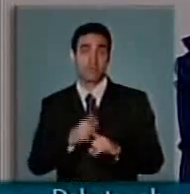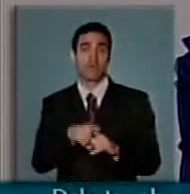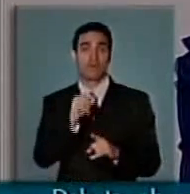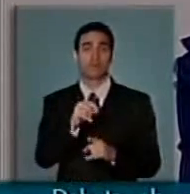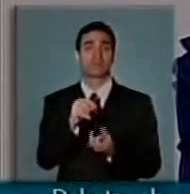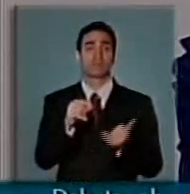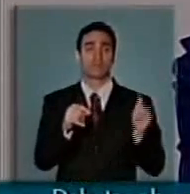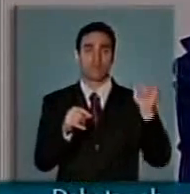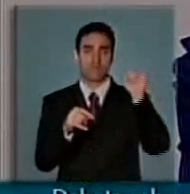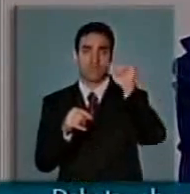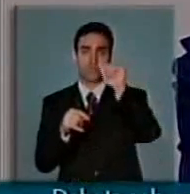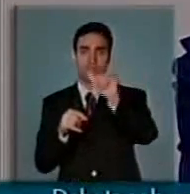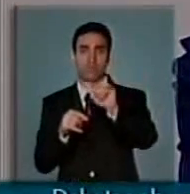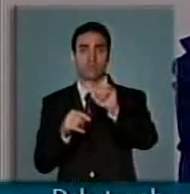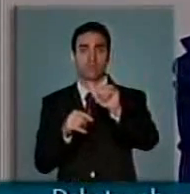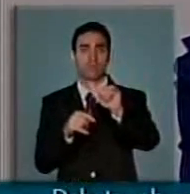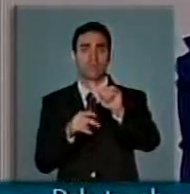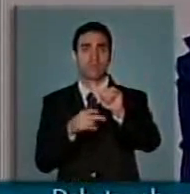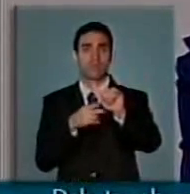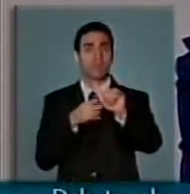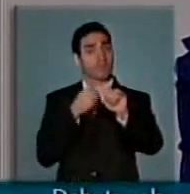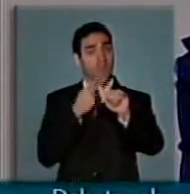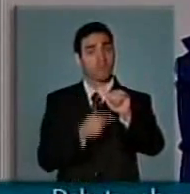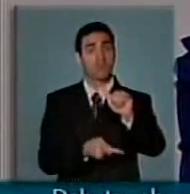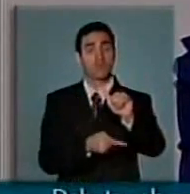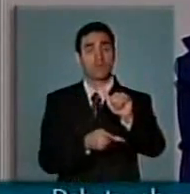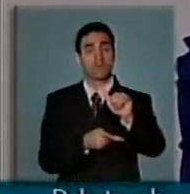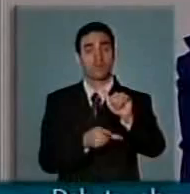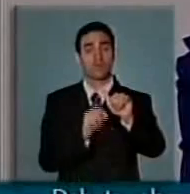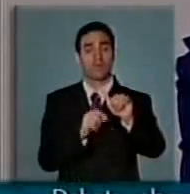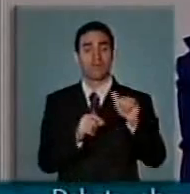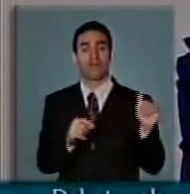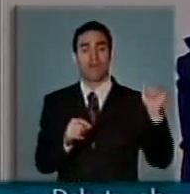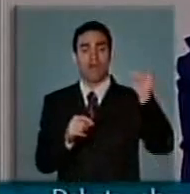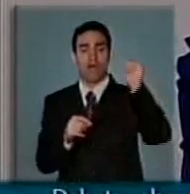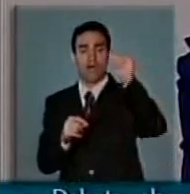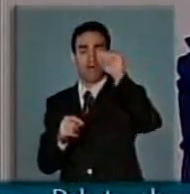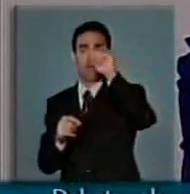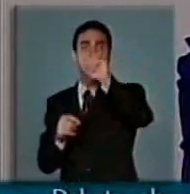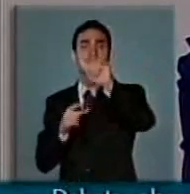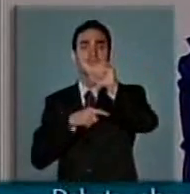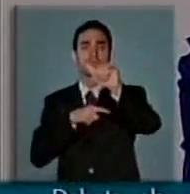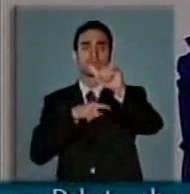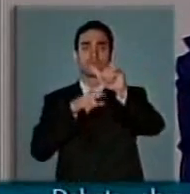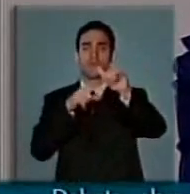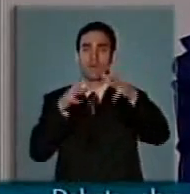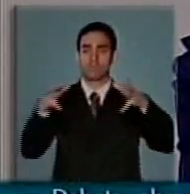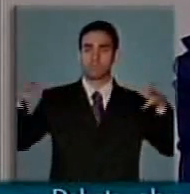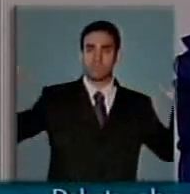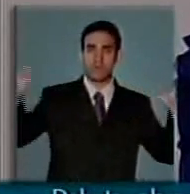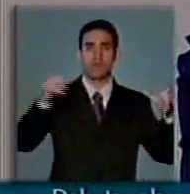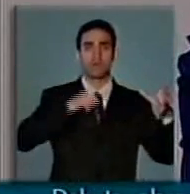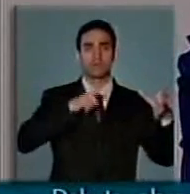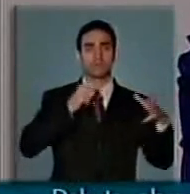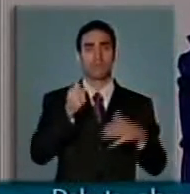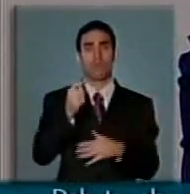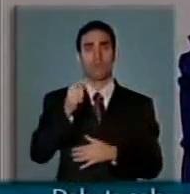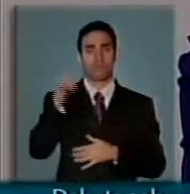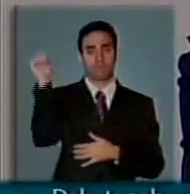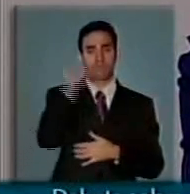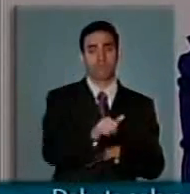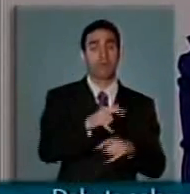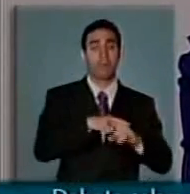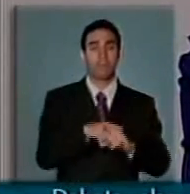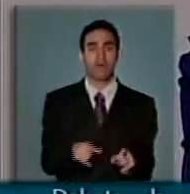diminuiu o número de acidentes. Para a aviação geral, de pequeno porte, houve um acréscimo do número de acidentes. E, infelizmente, a